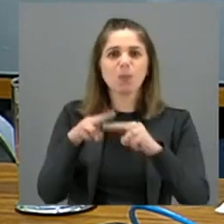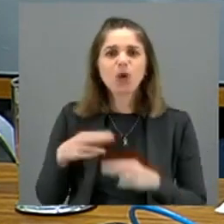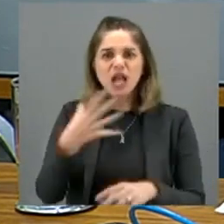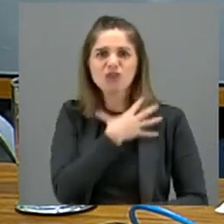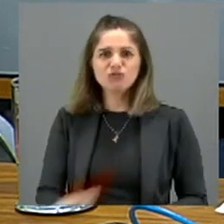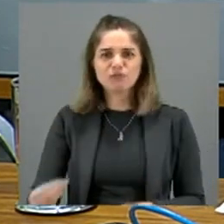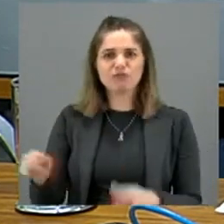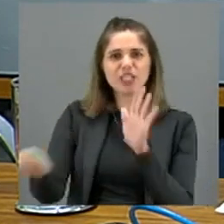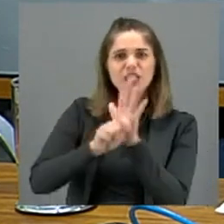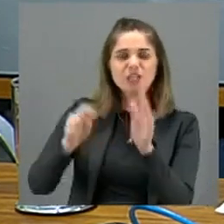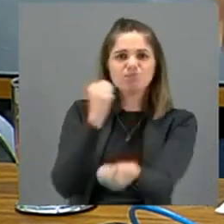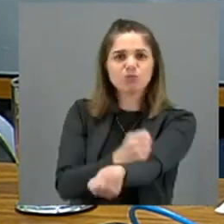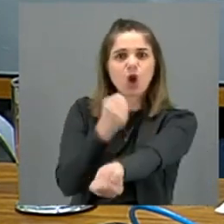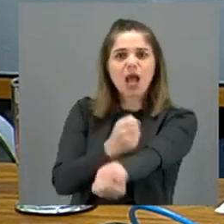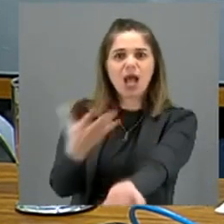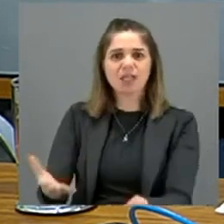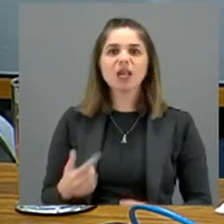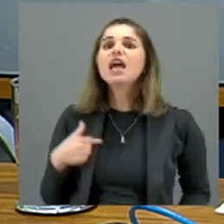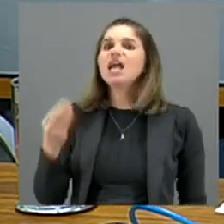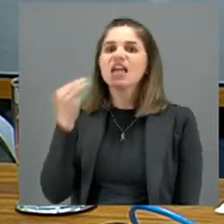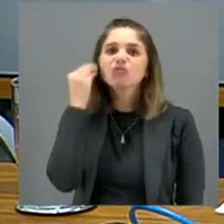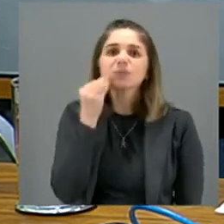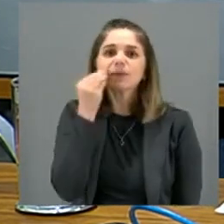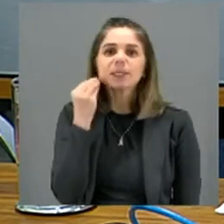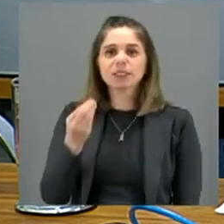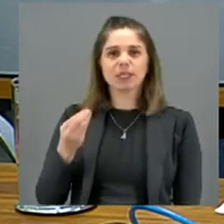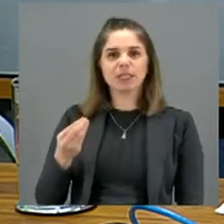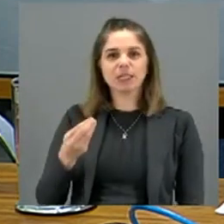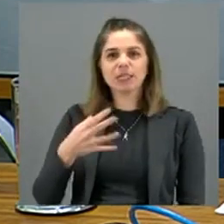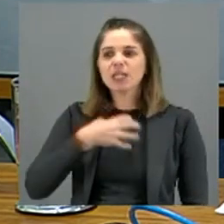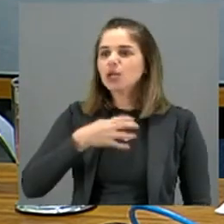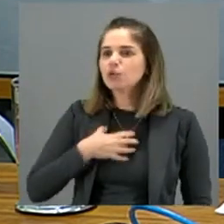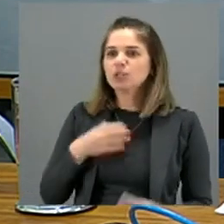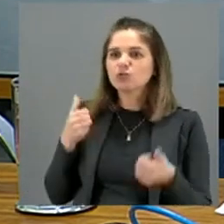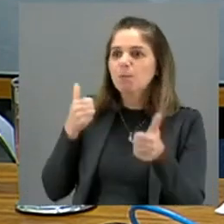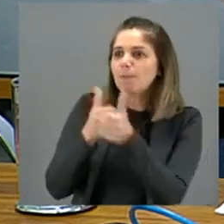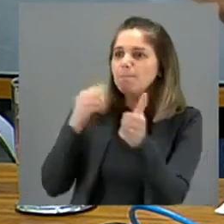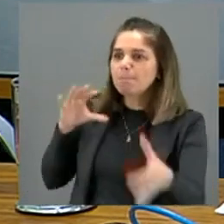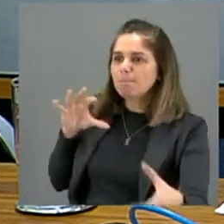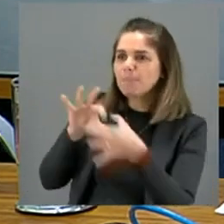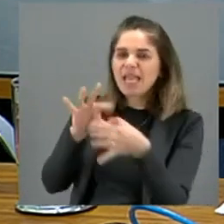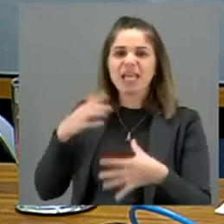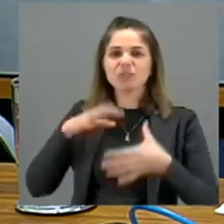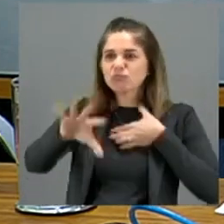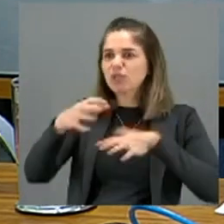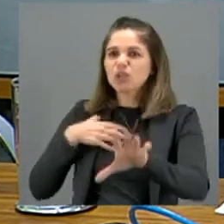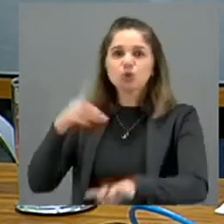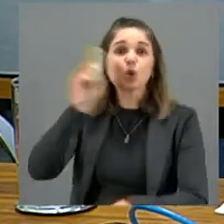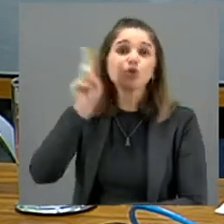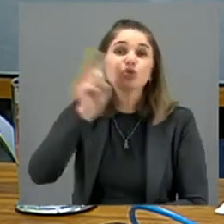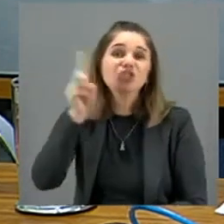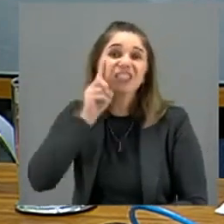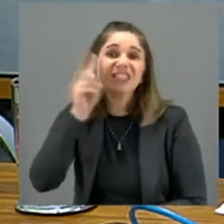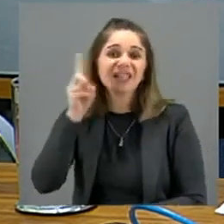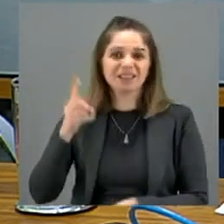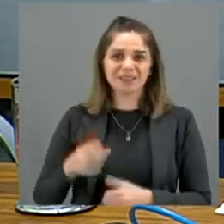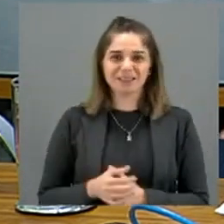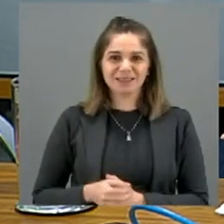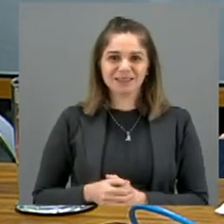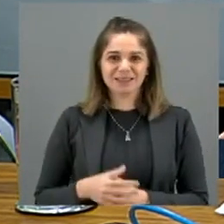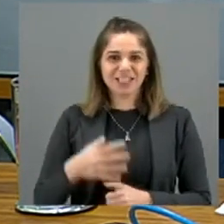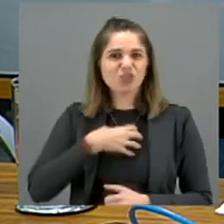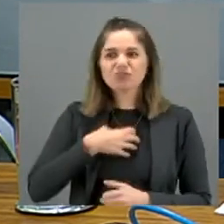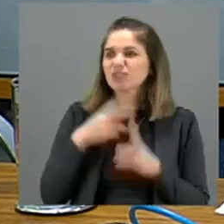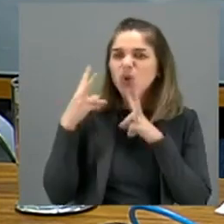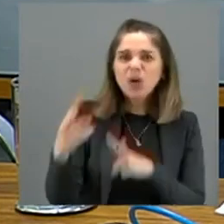de perto, senhor presidente. É o que eu respiro, é o meu dia a dia. E